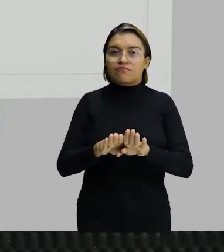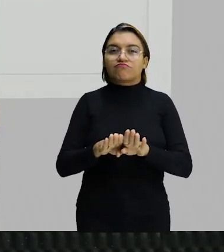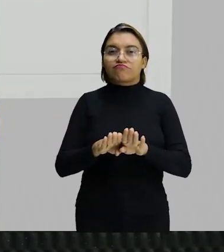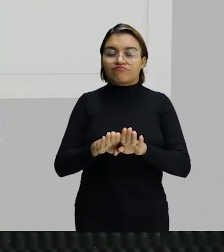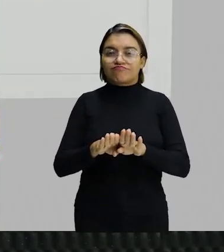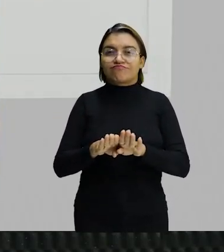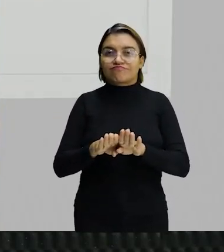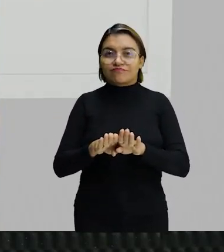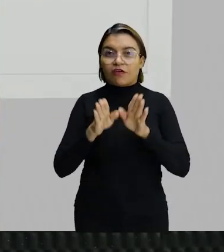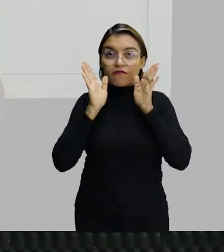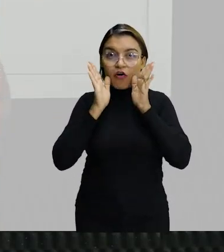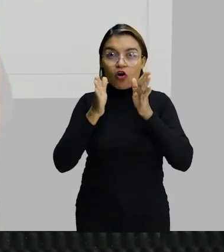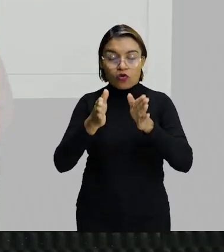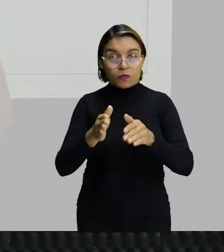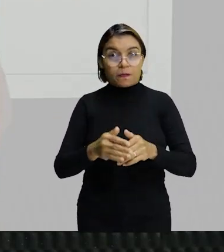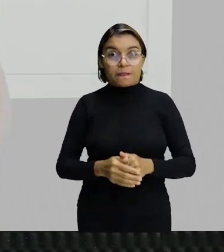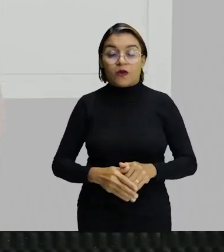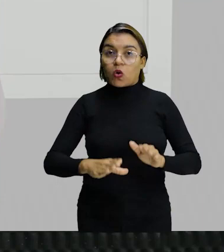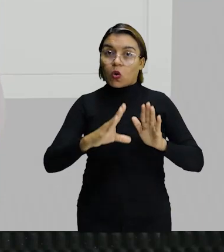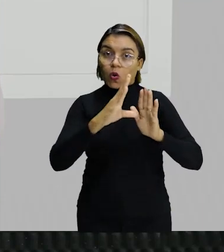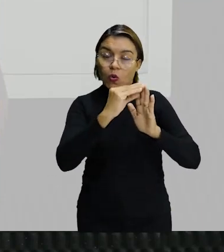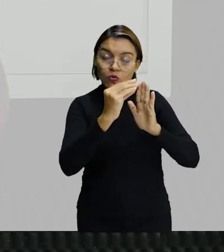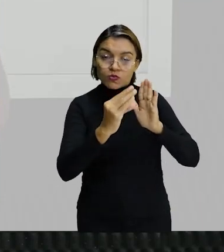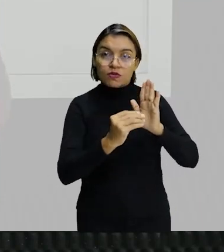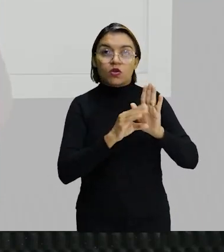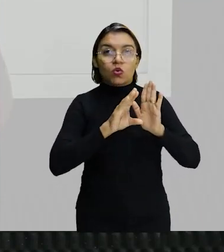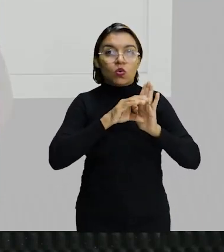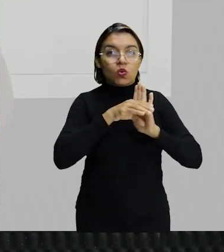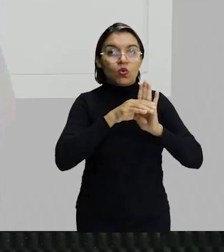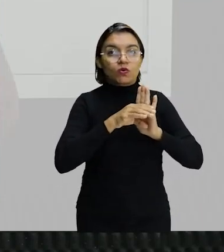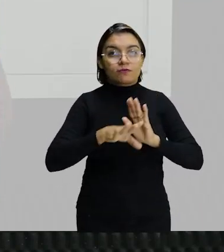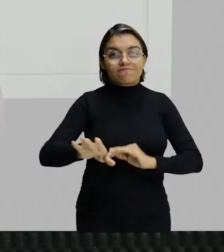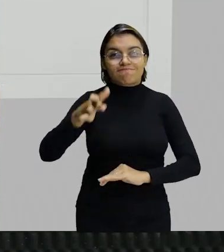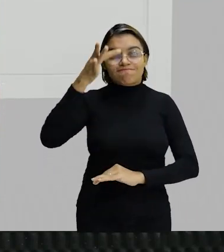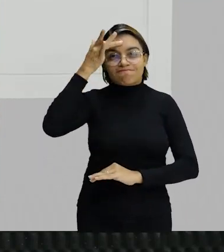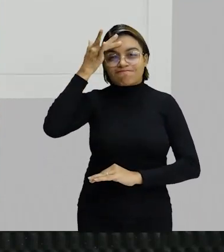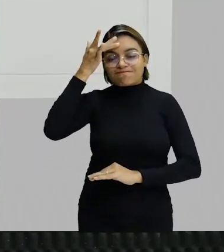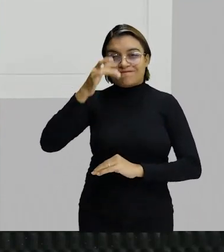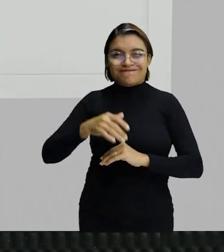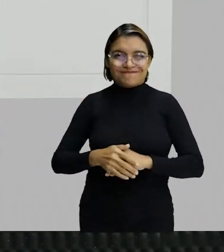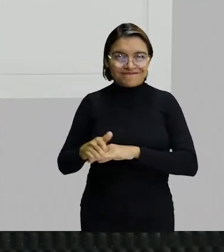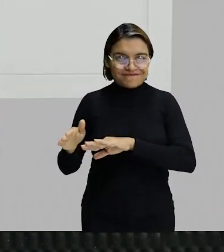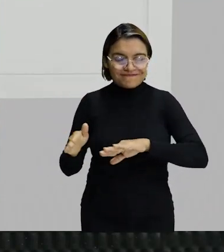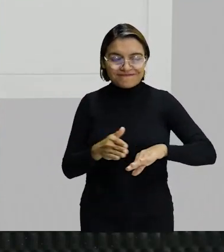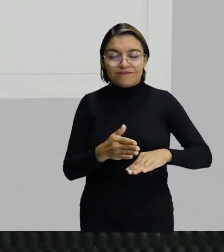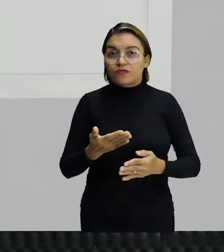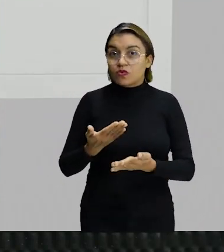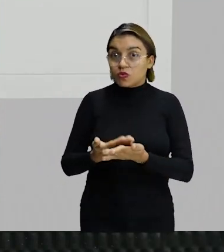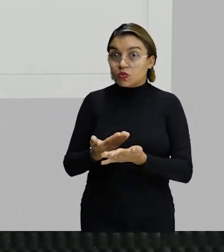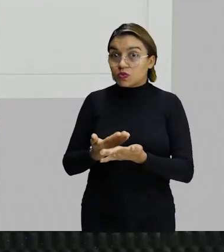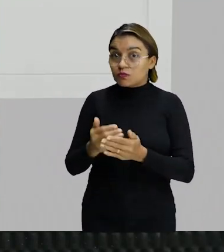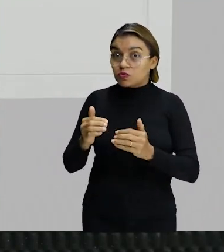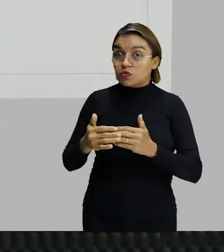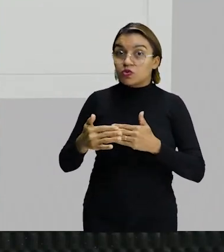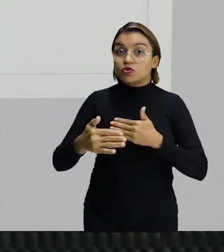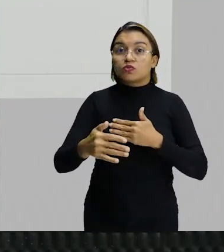mais aprazíveis a vocês, tá bom? Bom, nós vamos dar continuidade aqui nesta aula